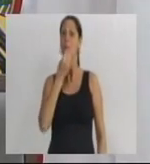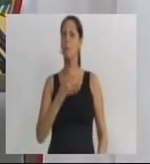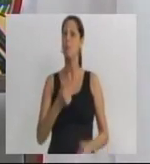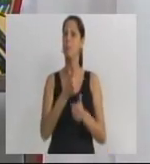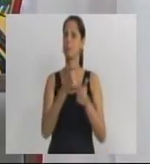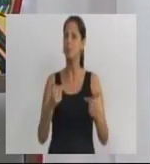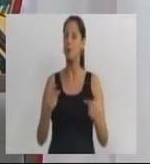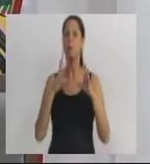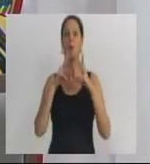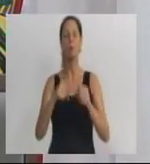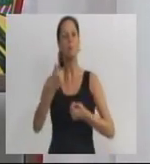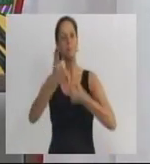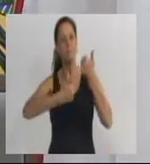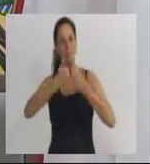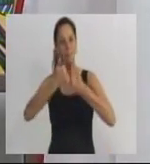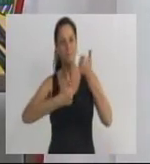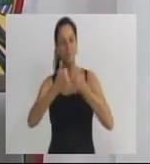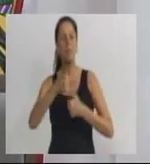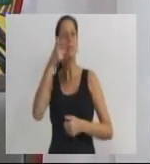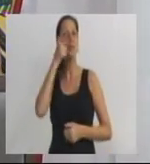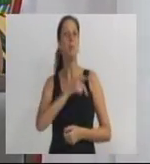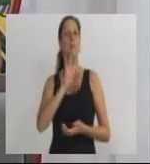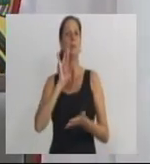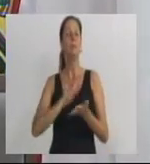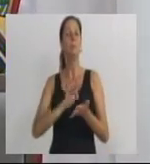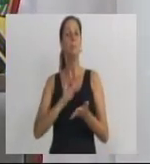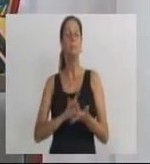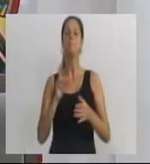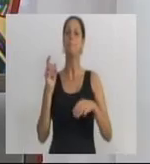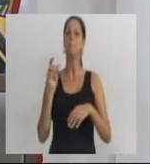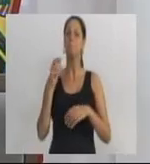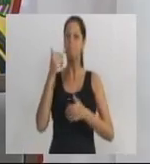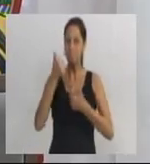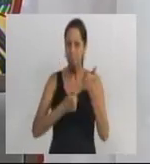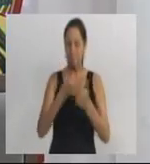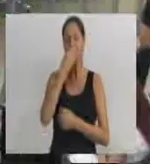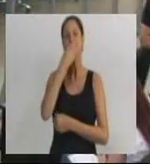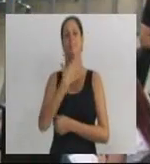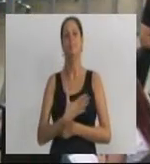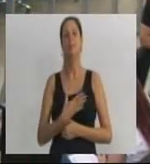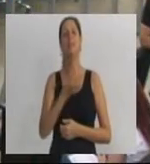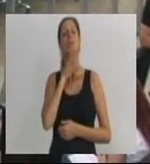equipe, para que nós conseguimos também alcançar êxito no futebol. Serei nessa tarde. Muito boa tarde a todos.